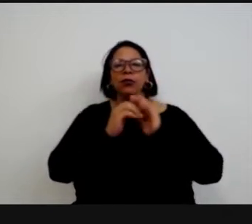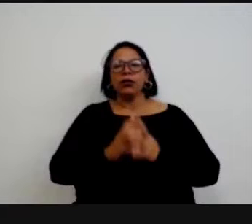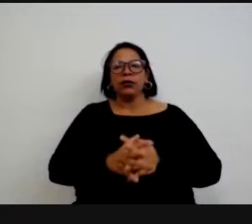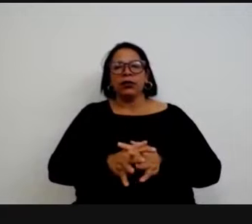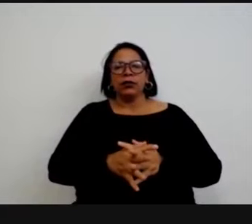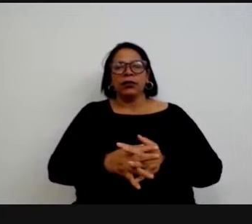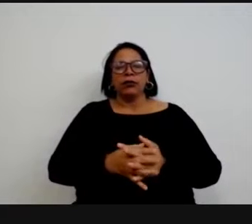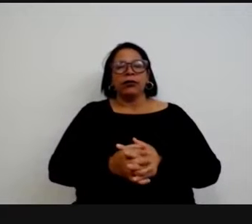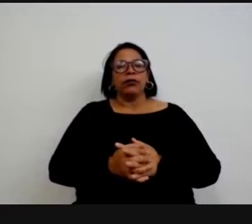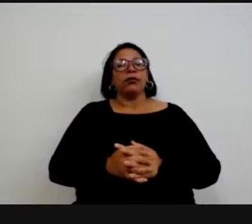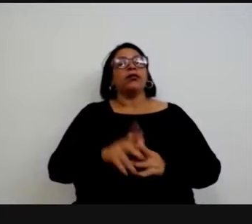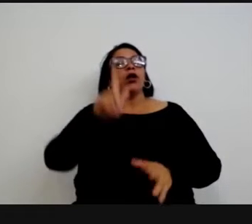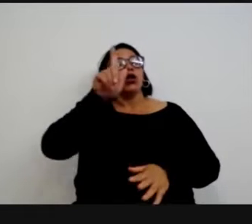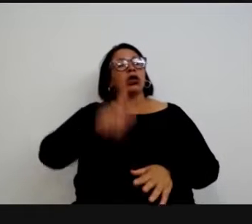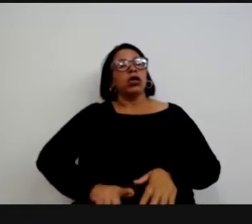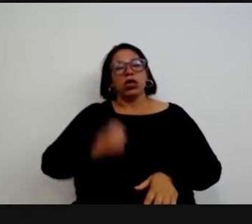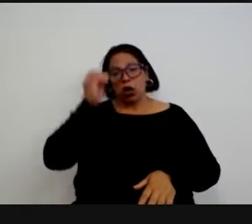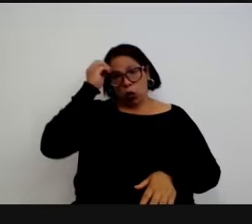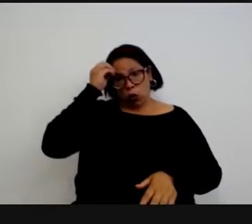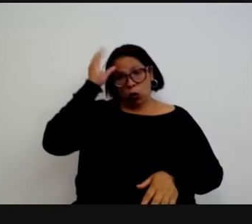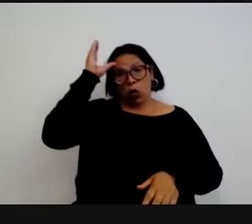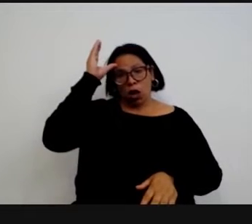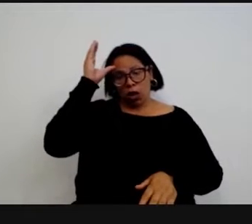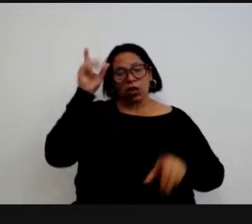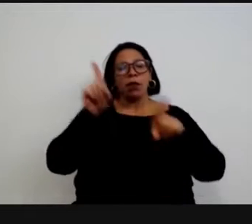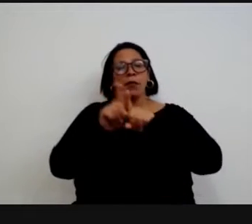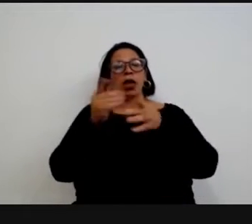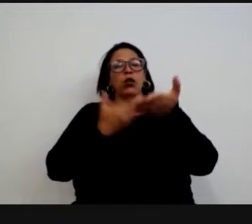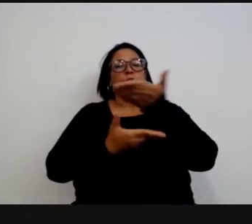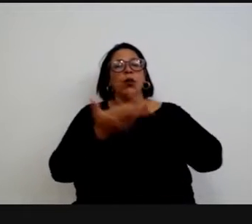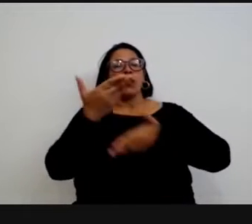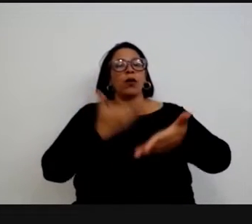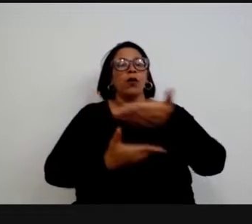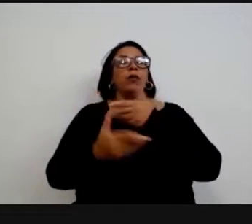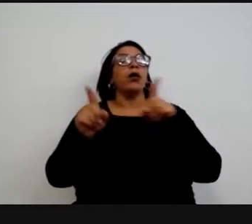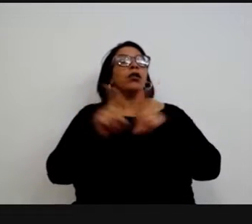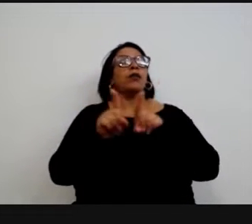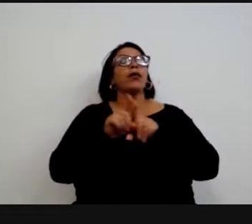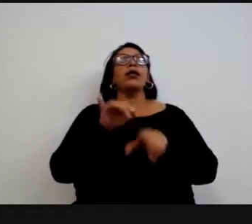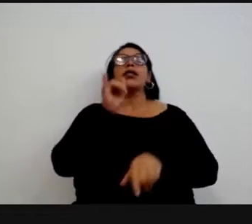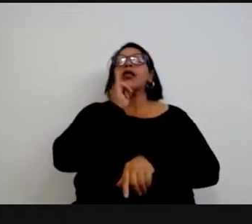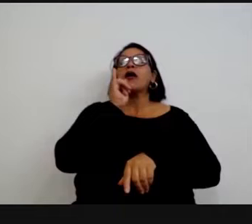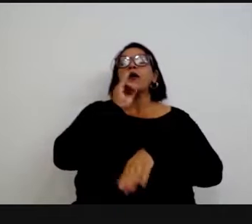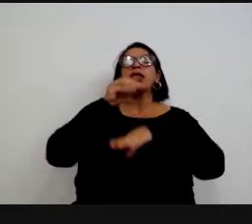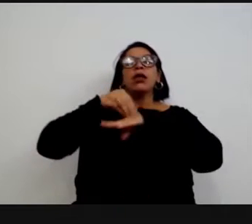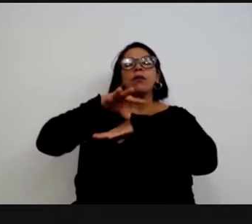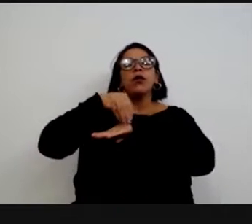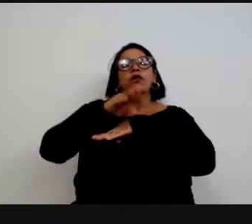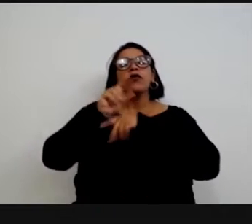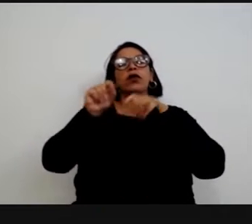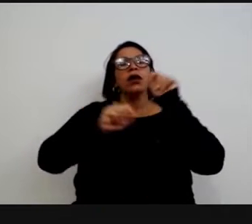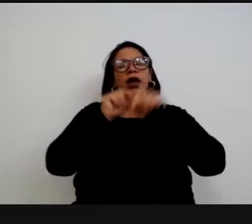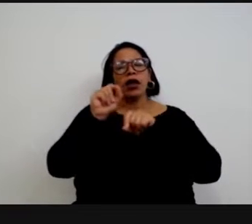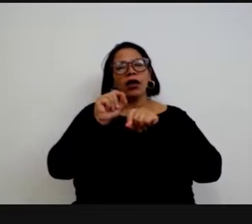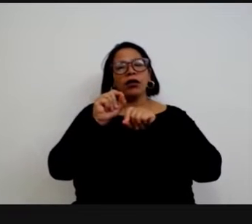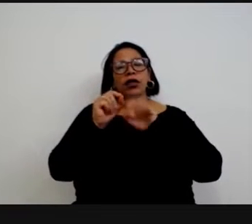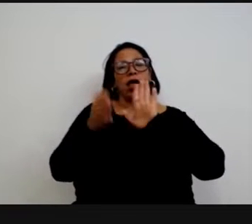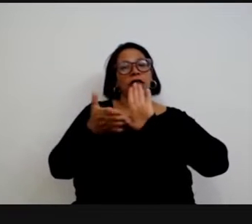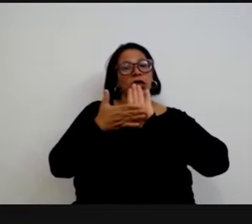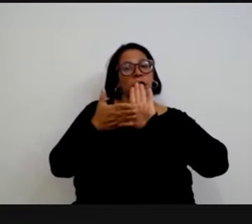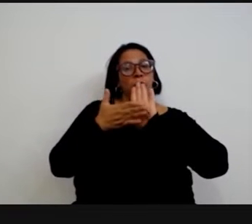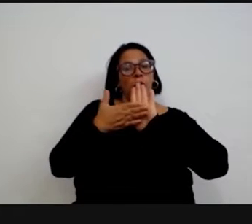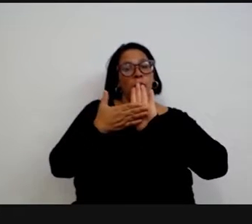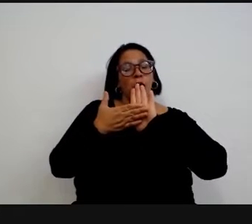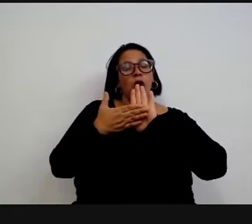Eu falei dessa questão da gestão do conhecimento, né, da mutualidade, da cooperação. Dei o exemplo aí das iniciativas,